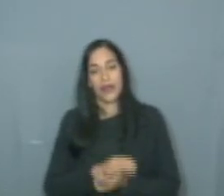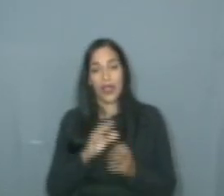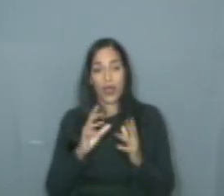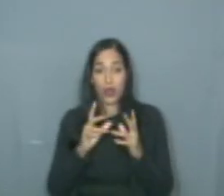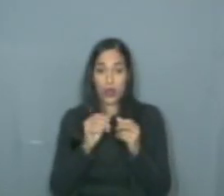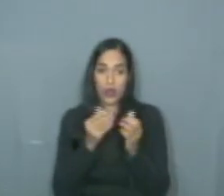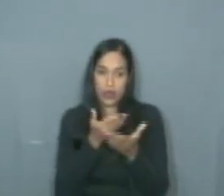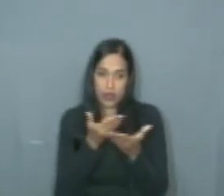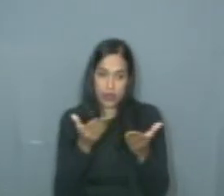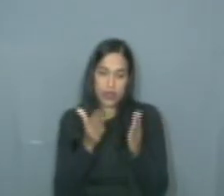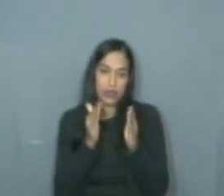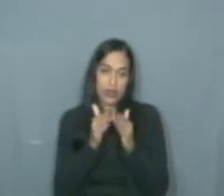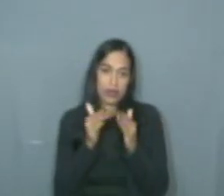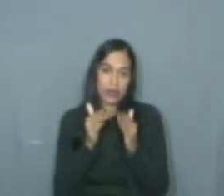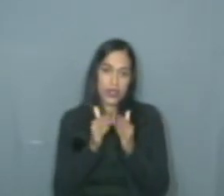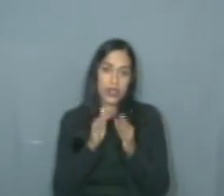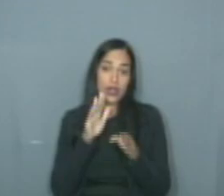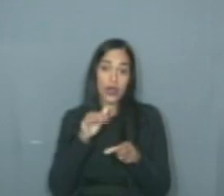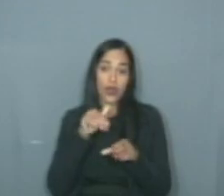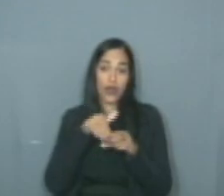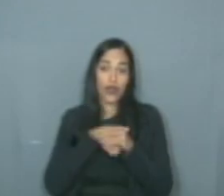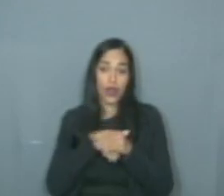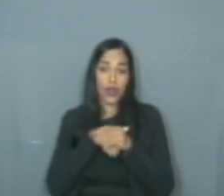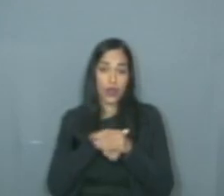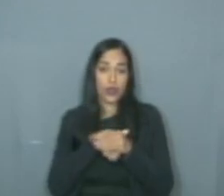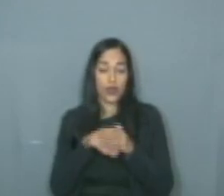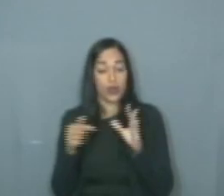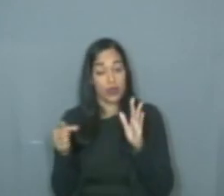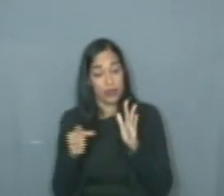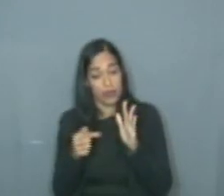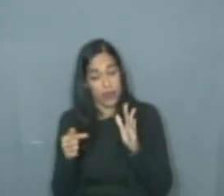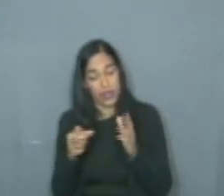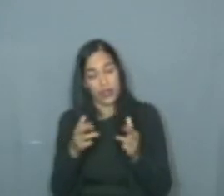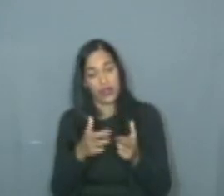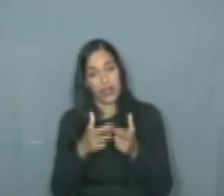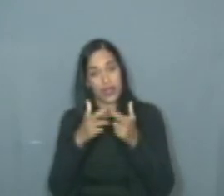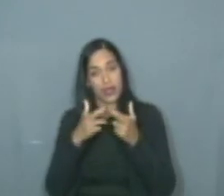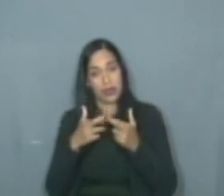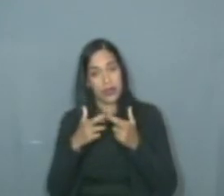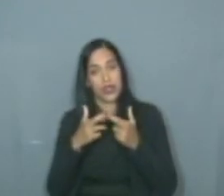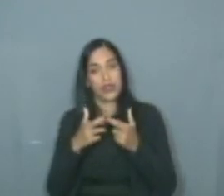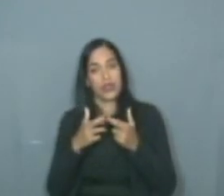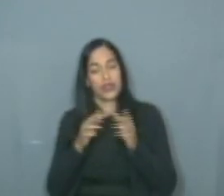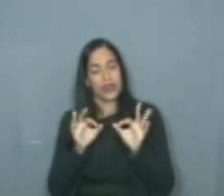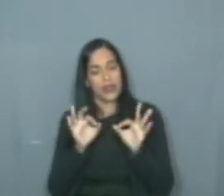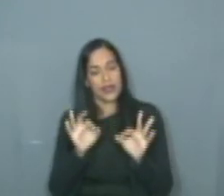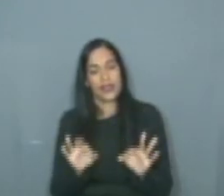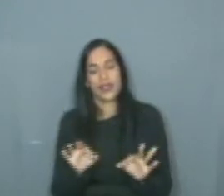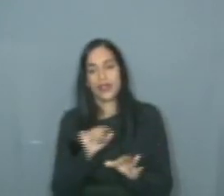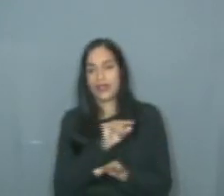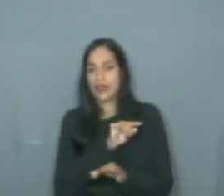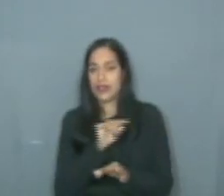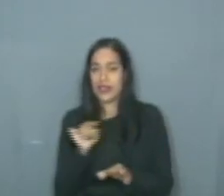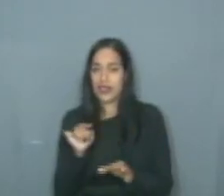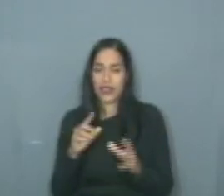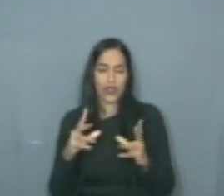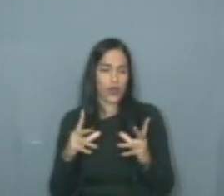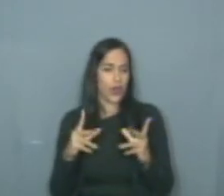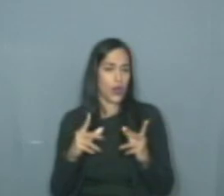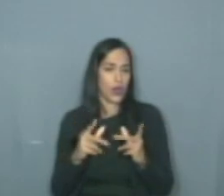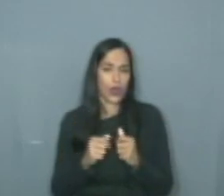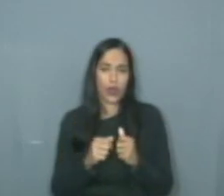os vereadores o voto para esses requerimentos, porque eu tenho certeza que todos